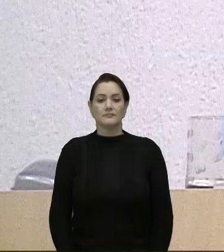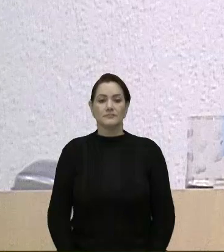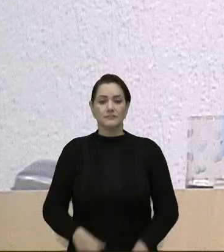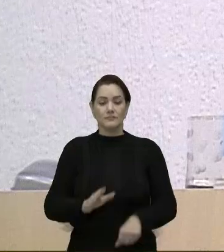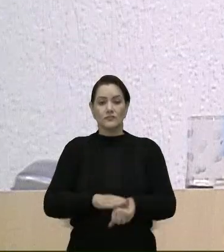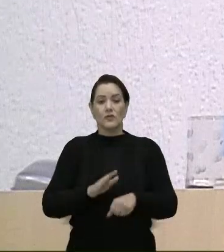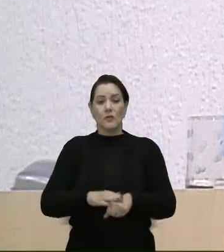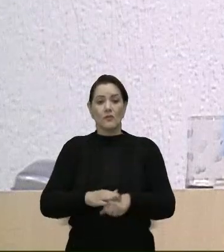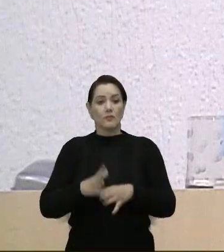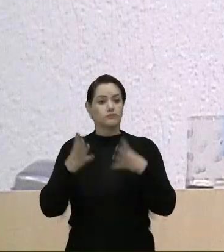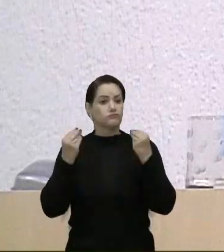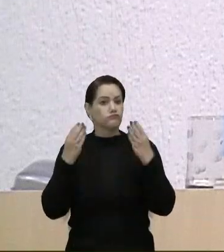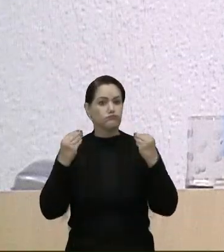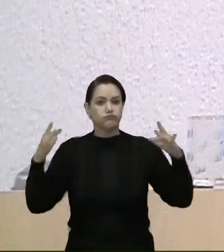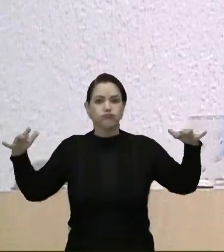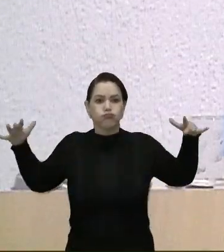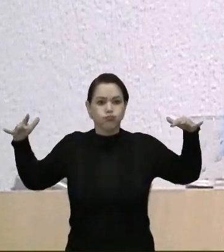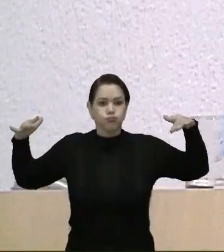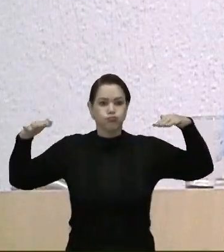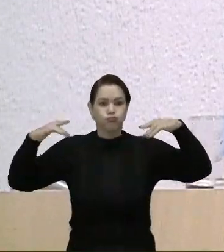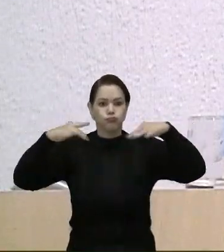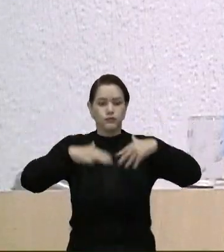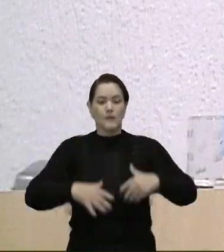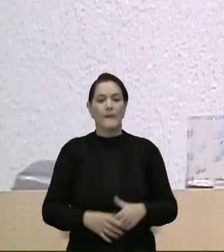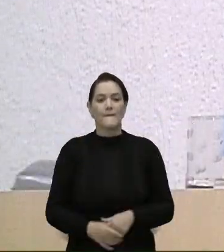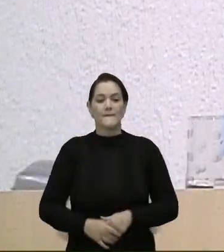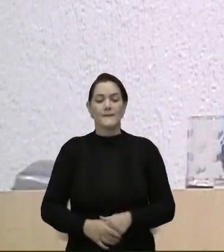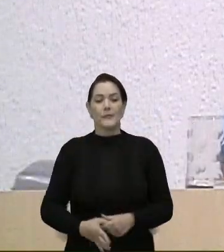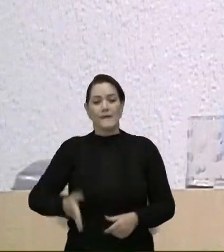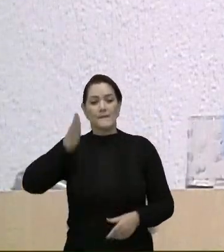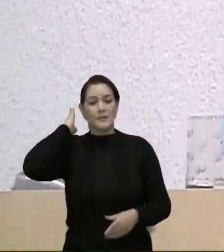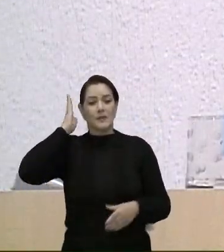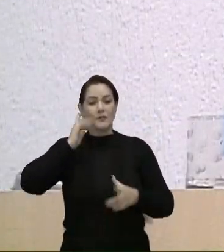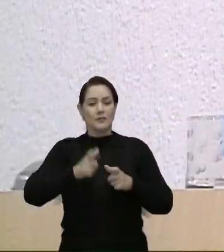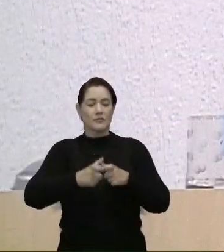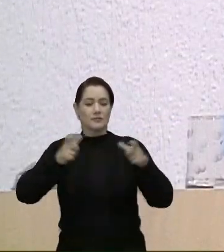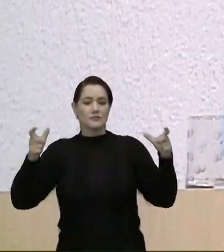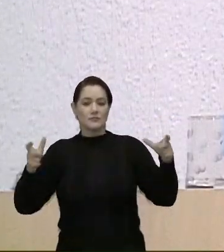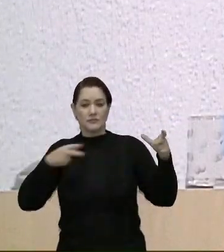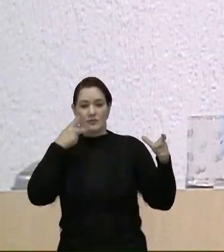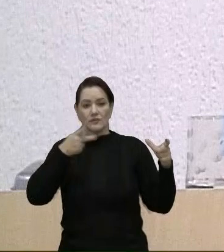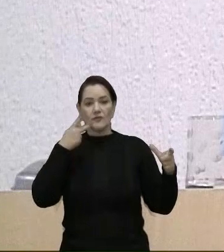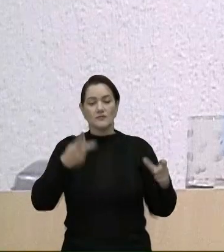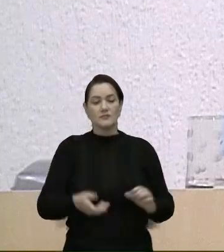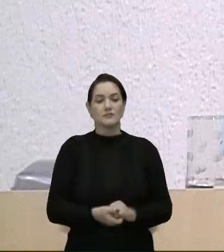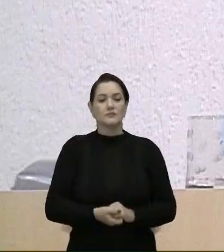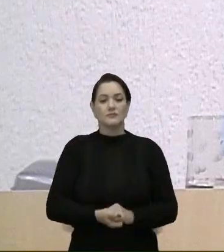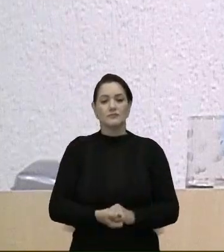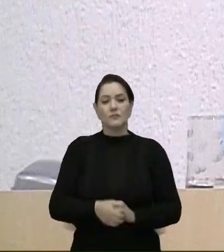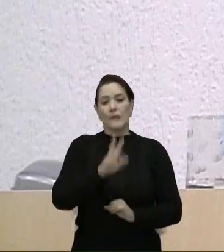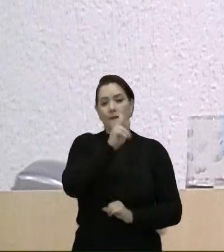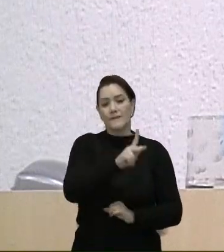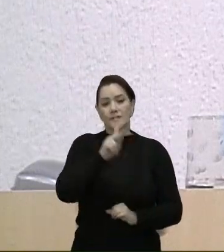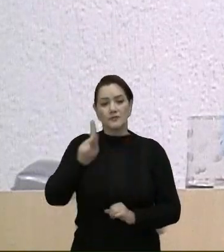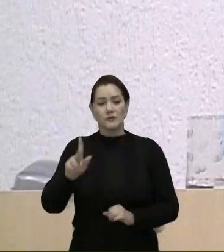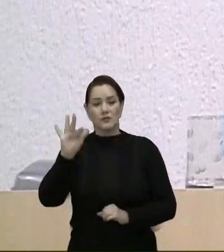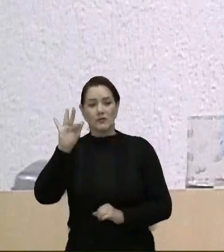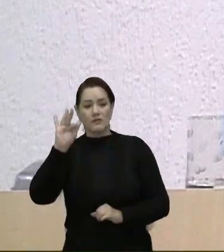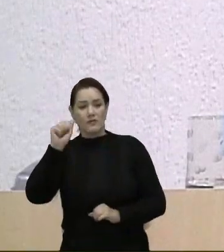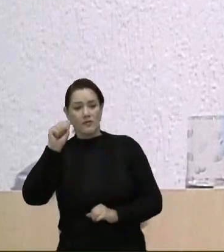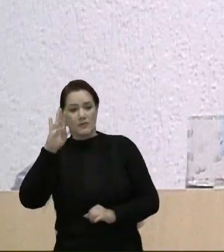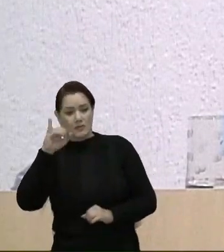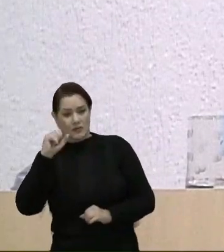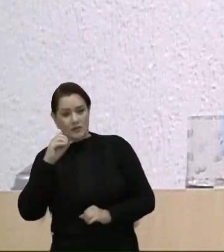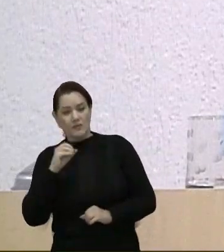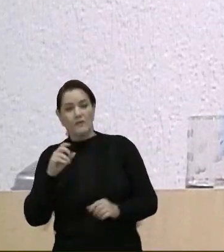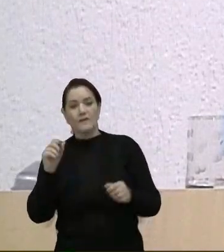caravana de tudo quanto é lugar. Tá. Só que Taubaté tem que crescer, que nem o professor Fábio falou ali. Nós